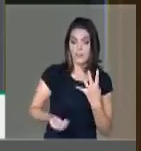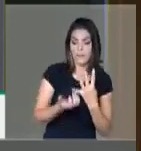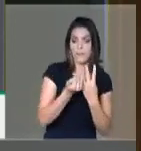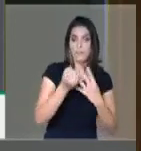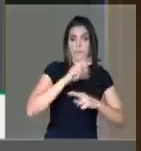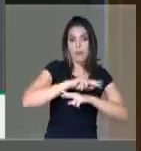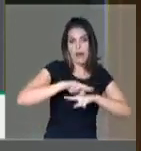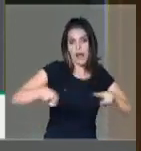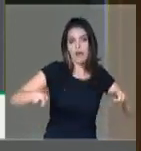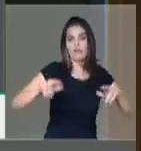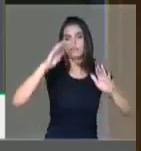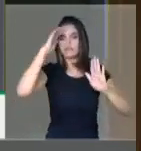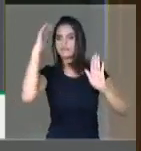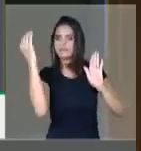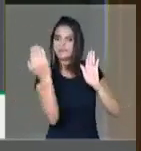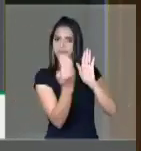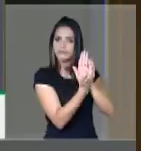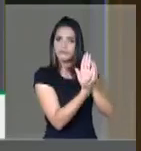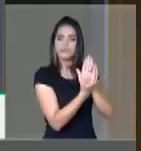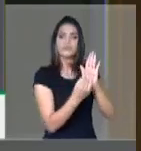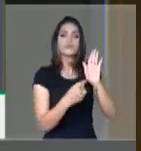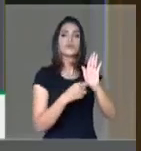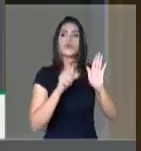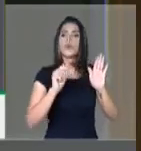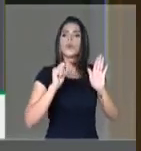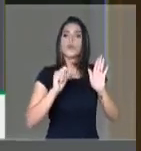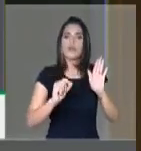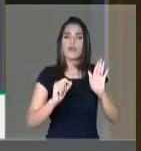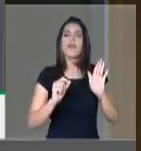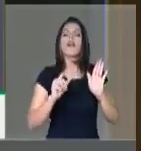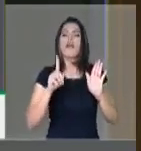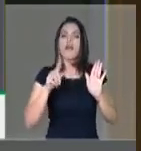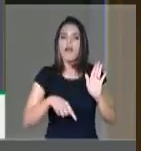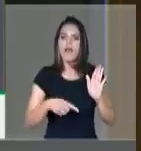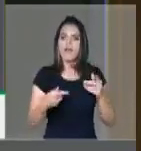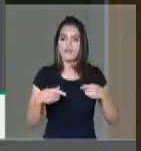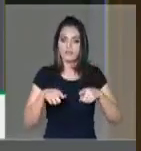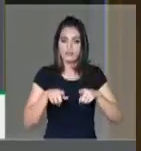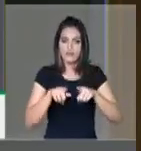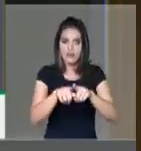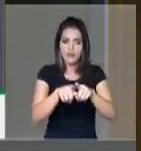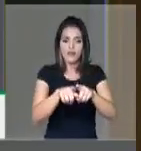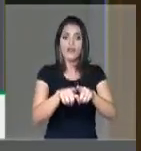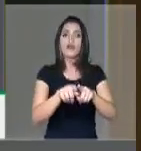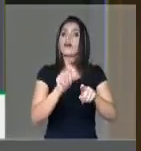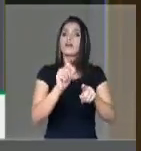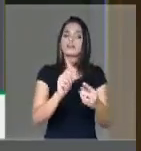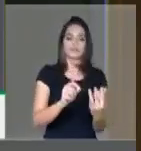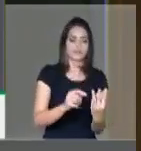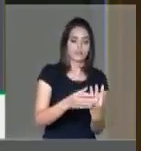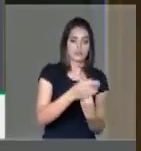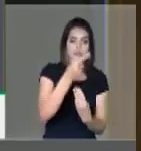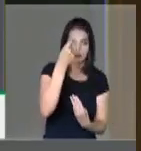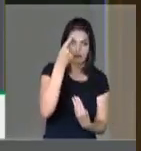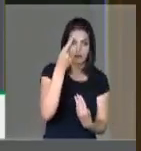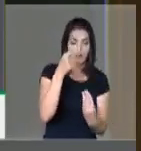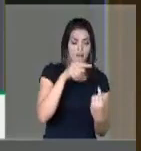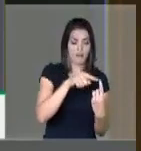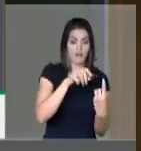e obedecerão ao princípio da indissociabilidade entre ensino, pesquisa e